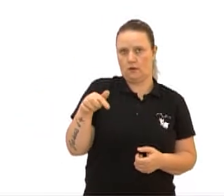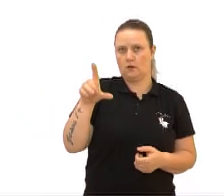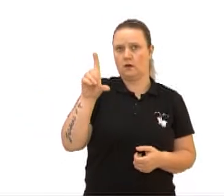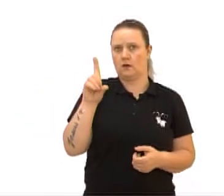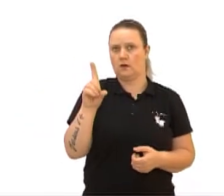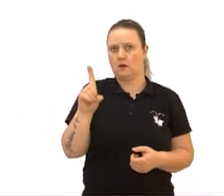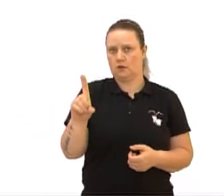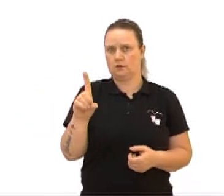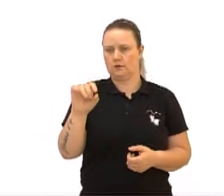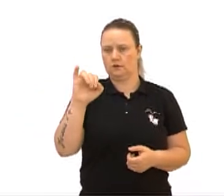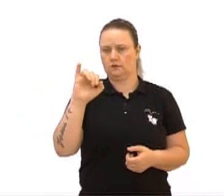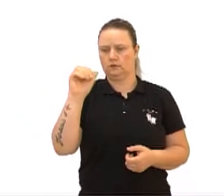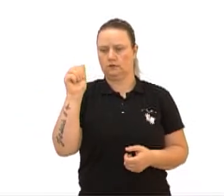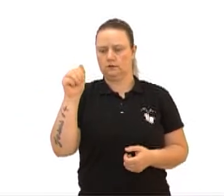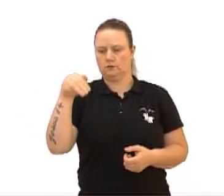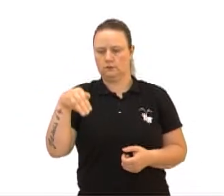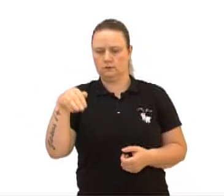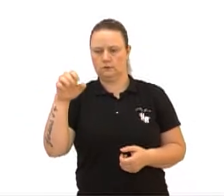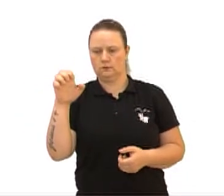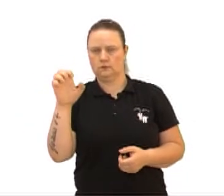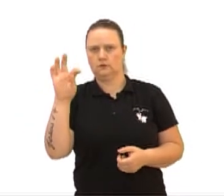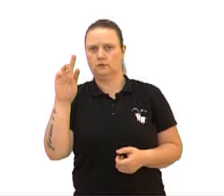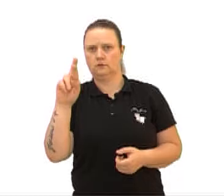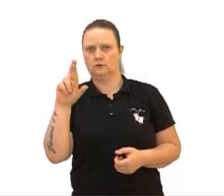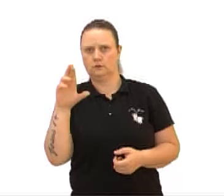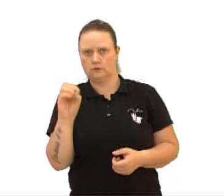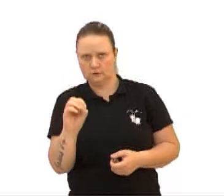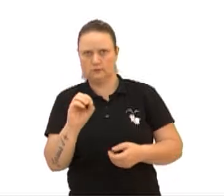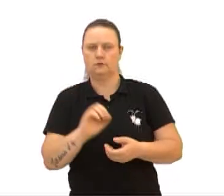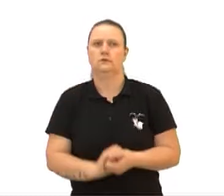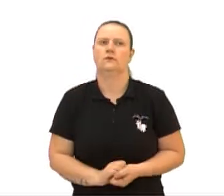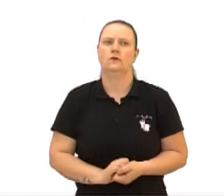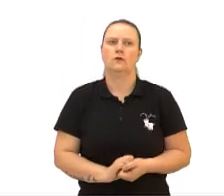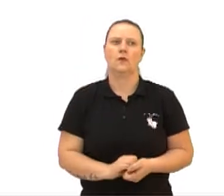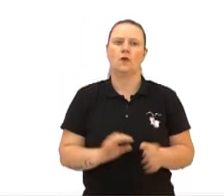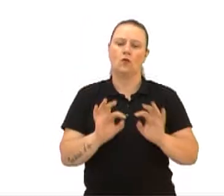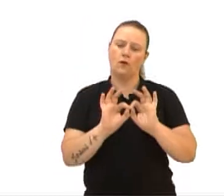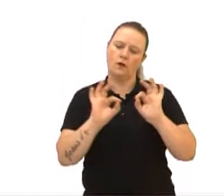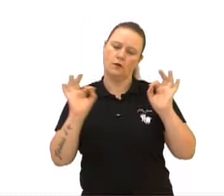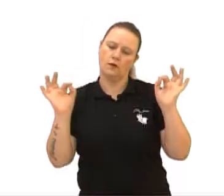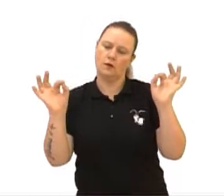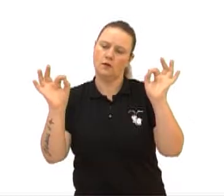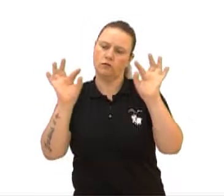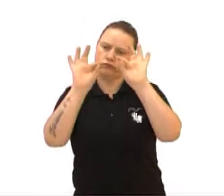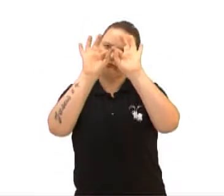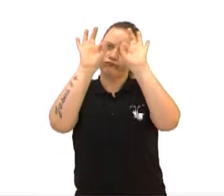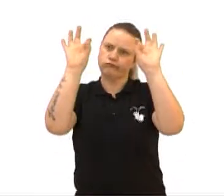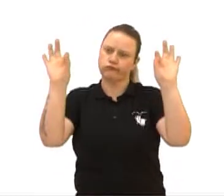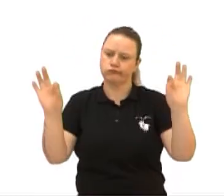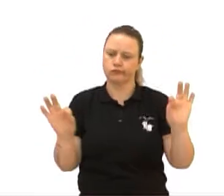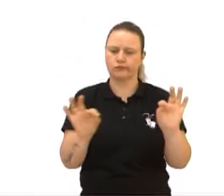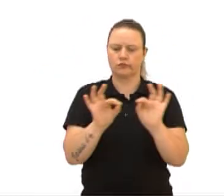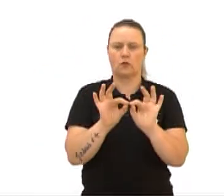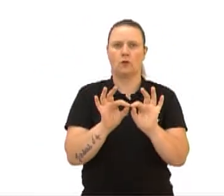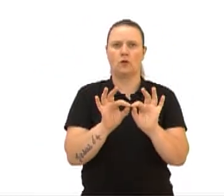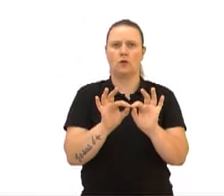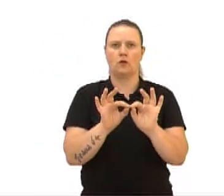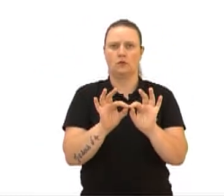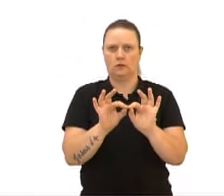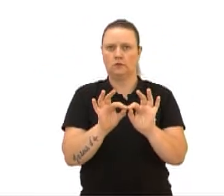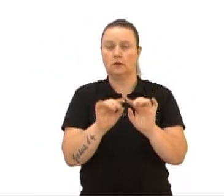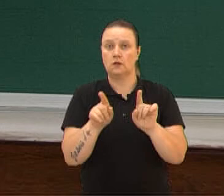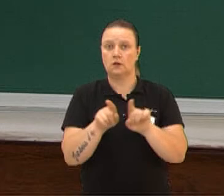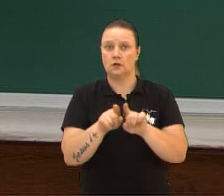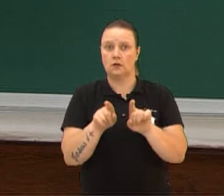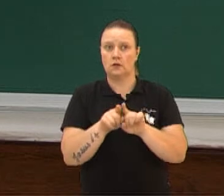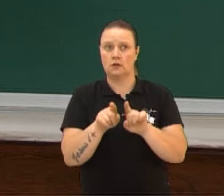diâmetro. Então, olha essa relação que eu vou fazer. Então, o comprimento da circunferência da moeda sobre a medida do diâmetro,